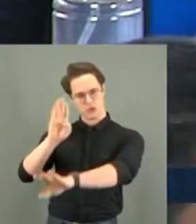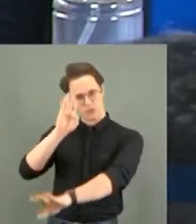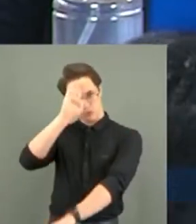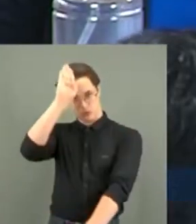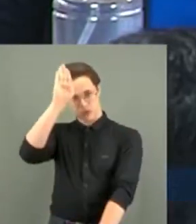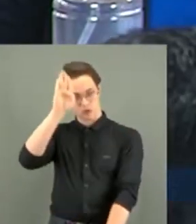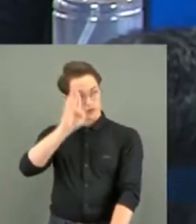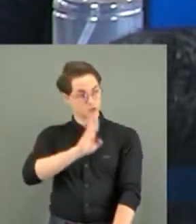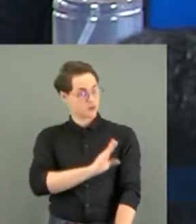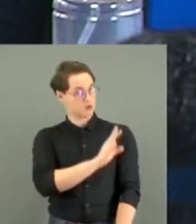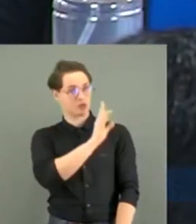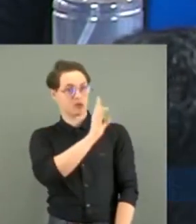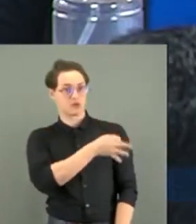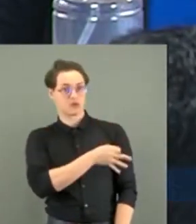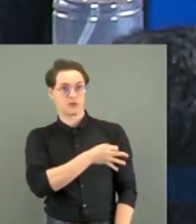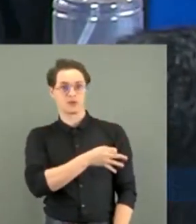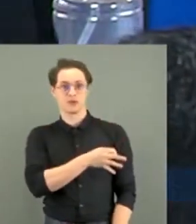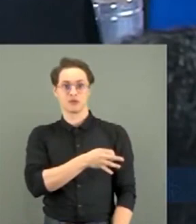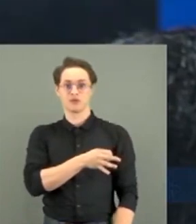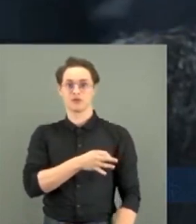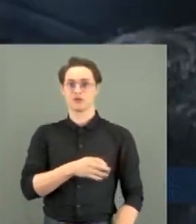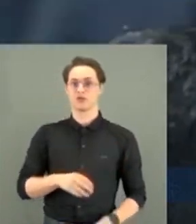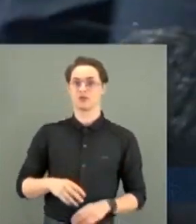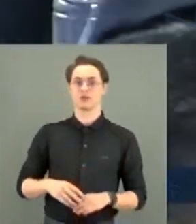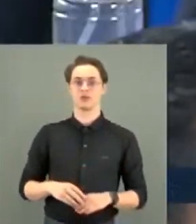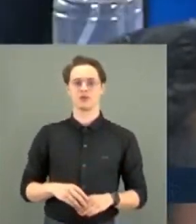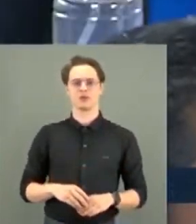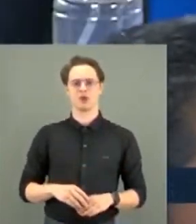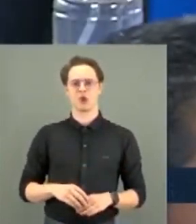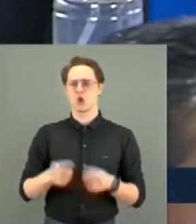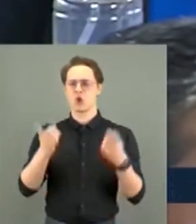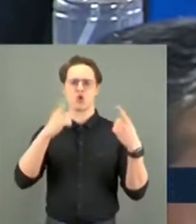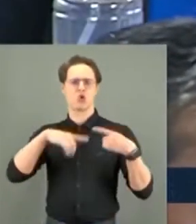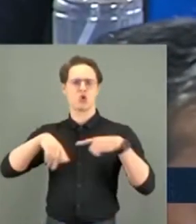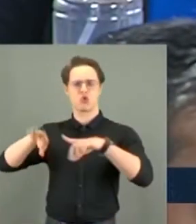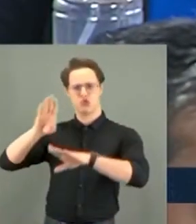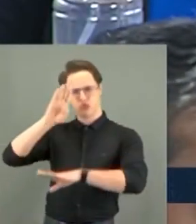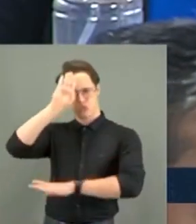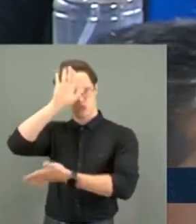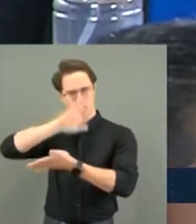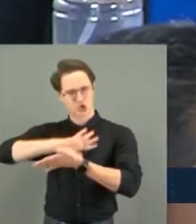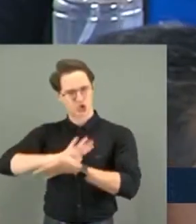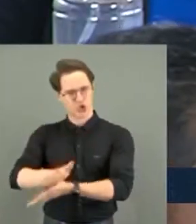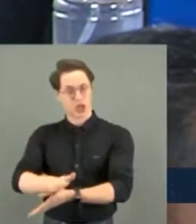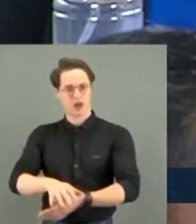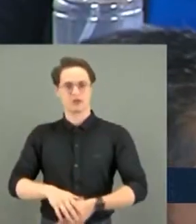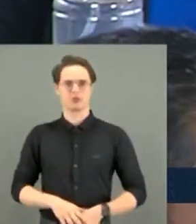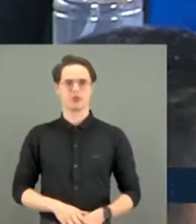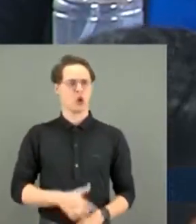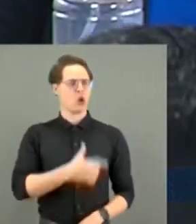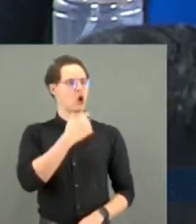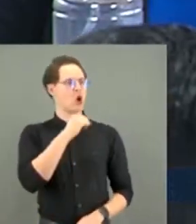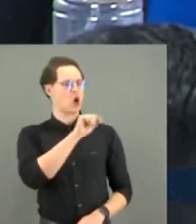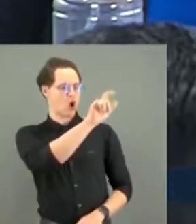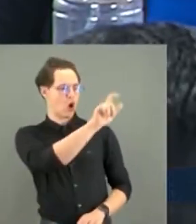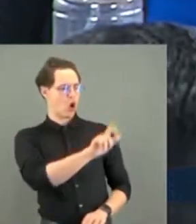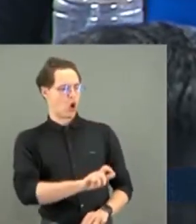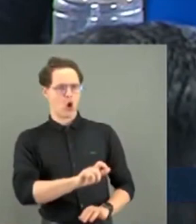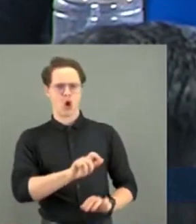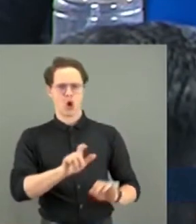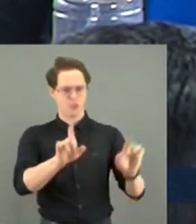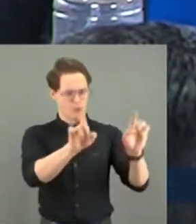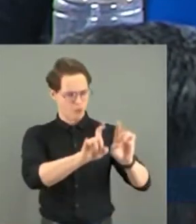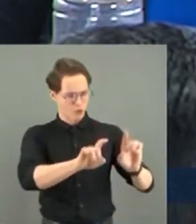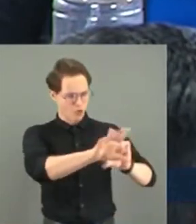Bolsonaro, Jair Messias Bolsonaro, né? Para destruir Jair Messias Bolsonaro. O incrível hacker que de manhã